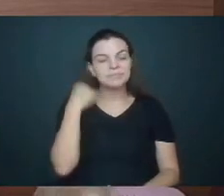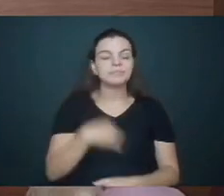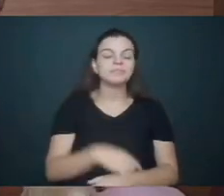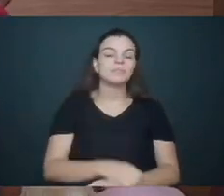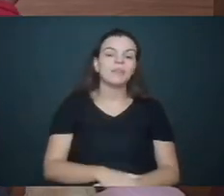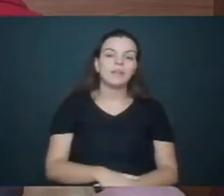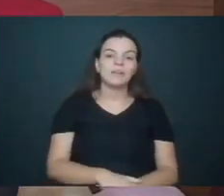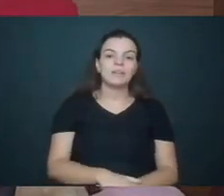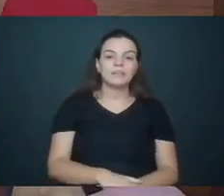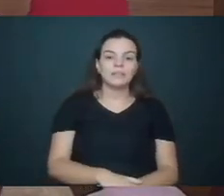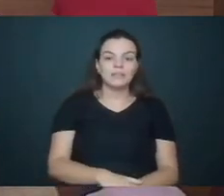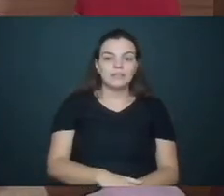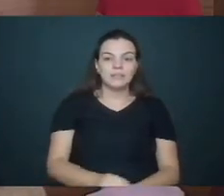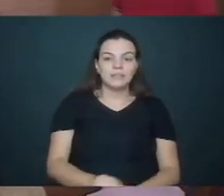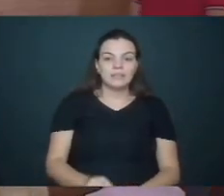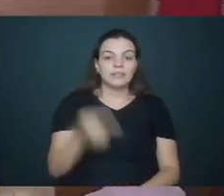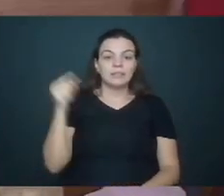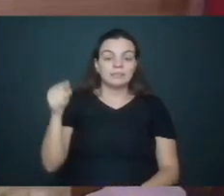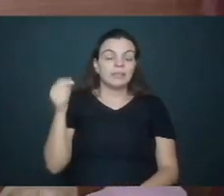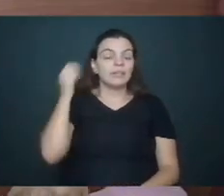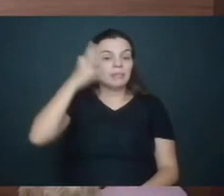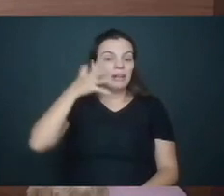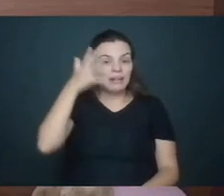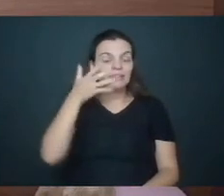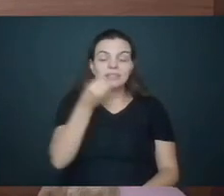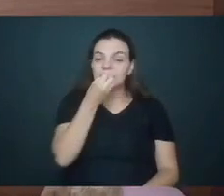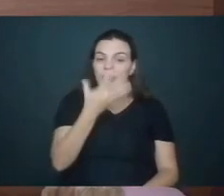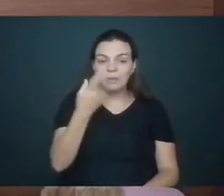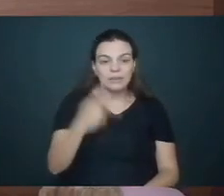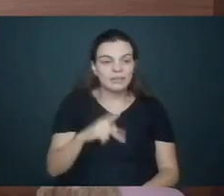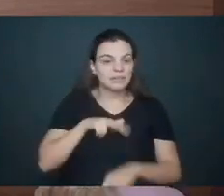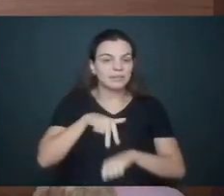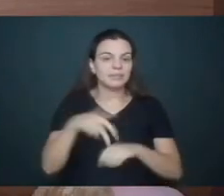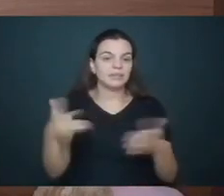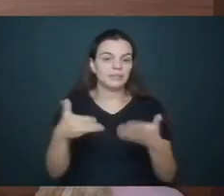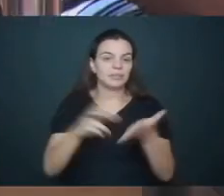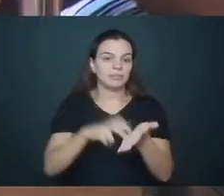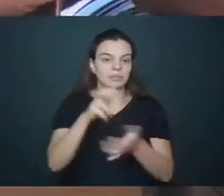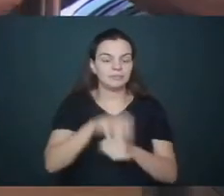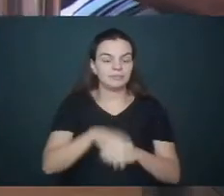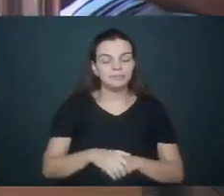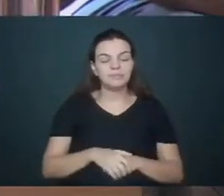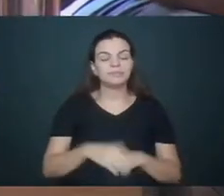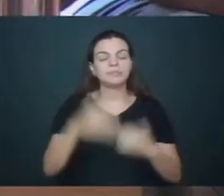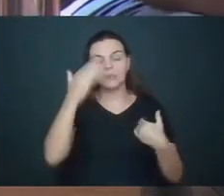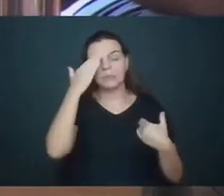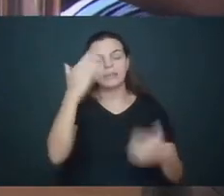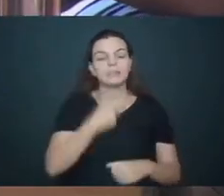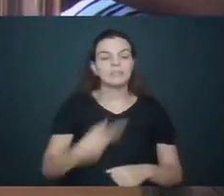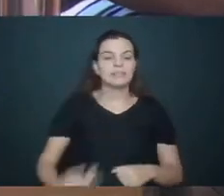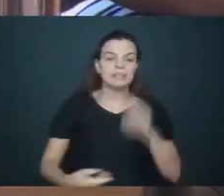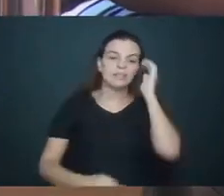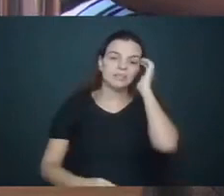pela brilhante palestra e pela presença aqui na Câmara nesta manhã. Mais uma vez, obrigado, presidente. Professor